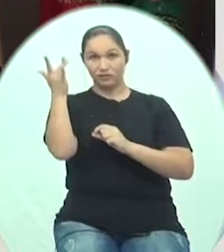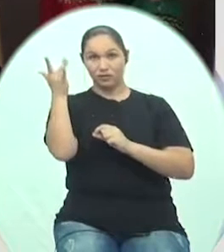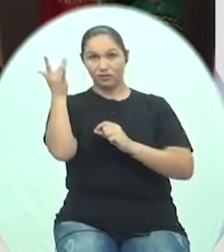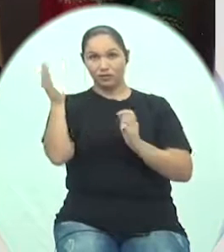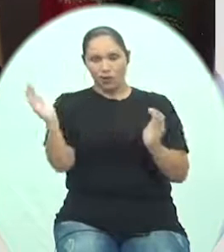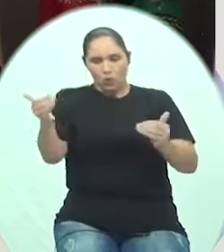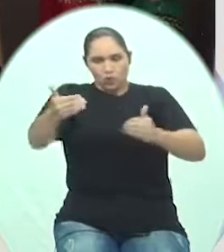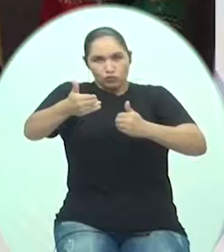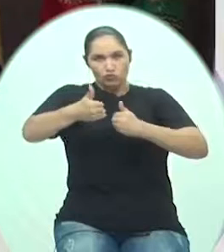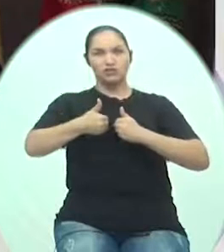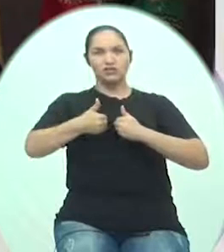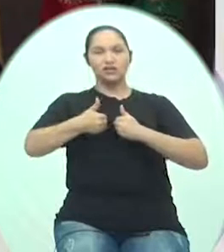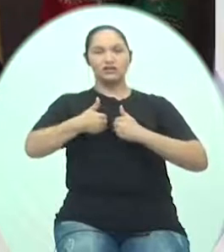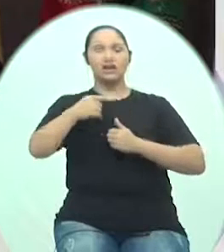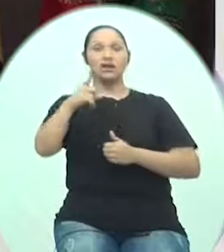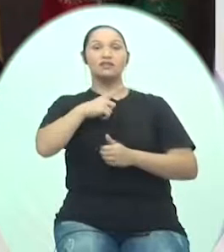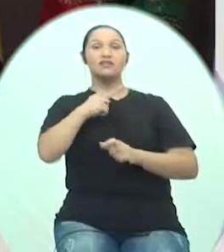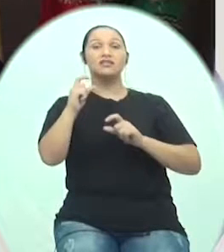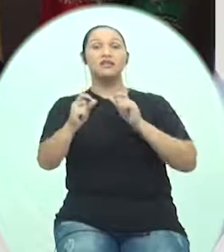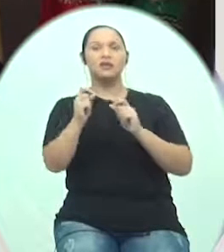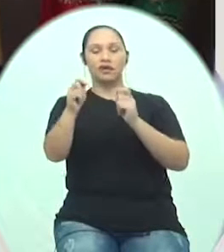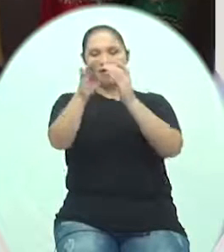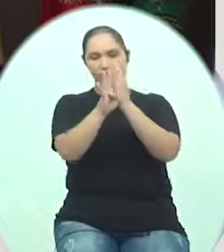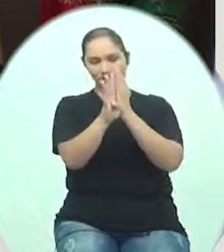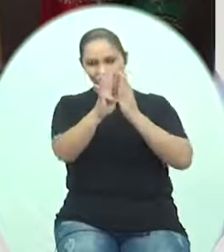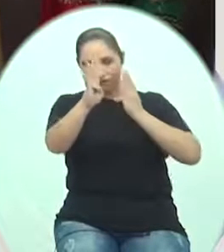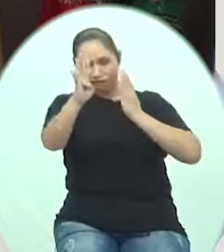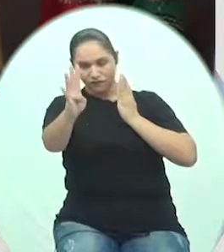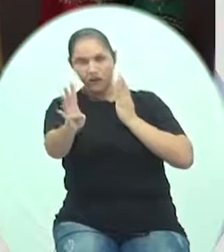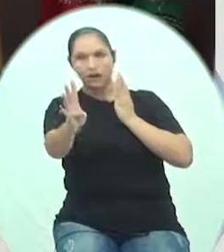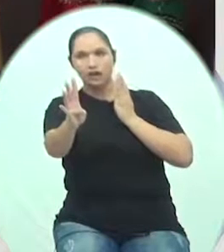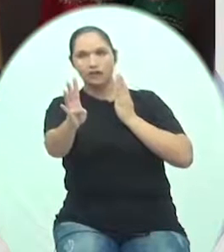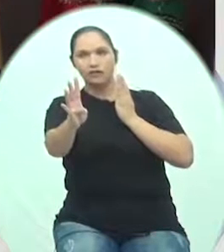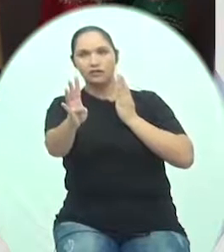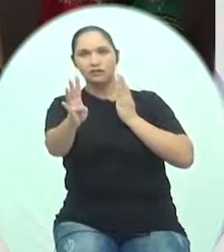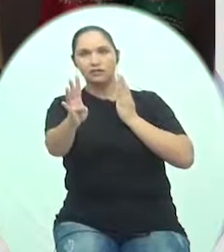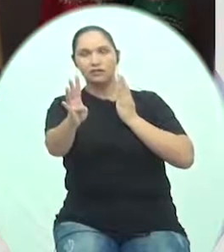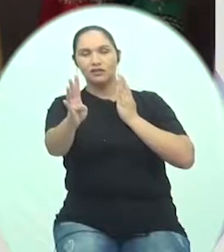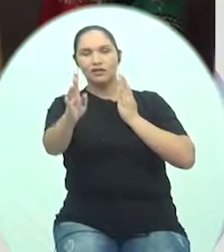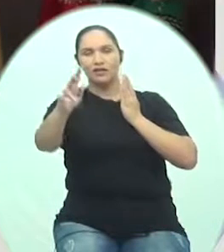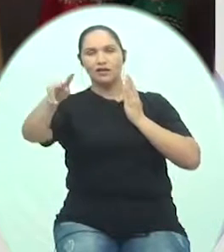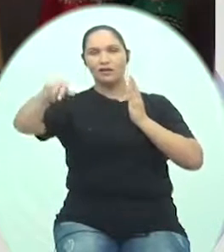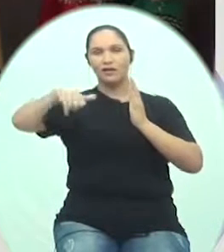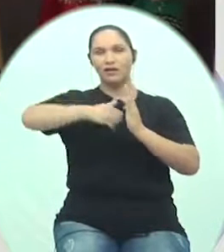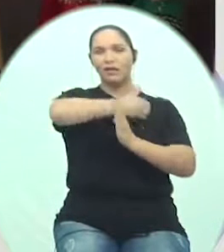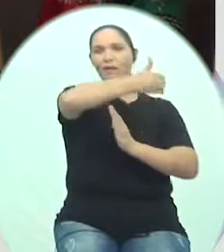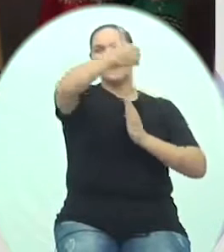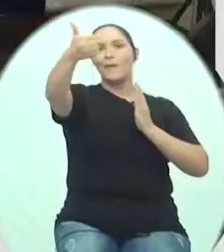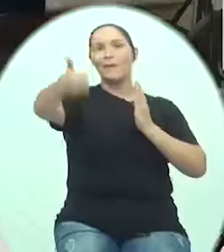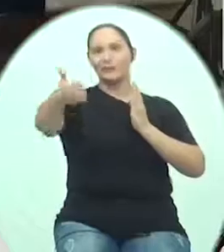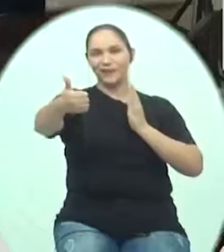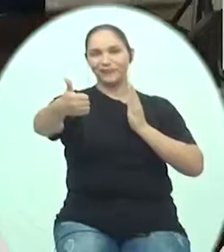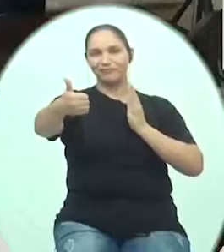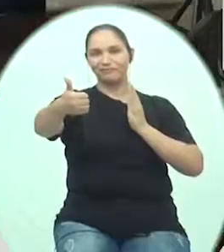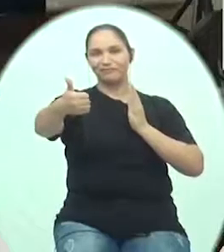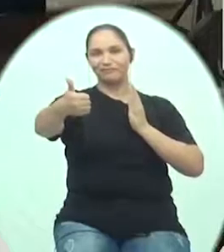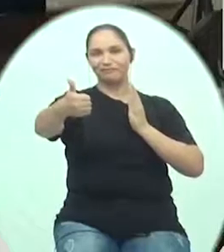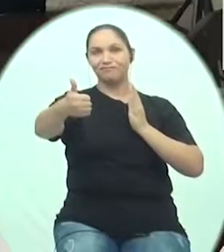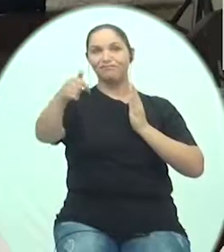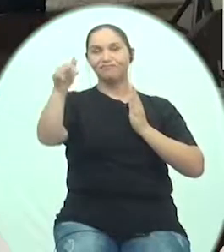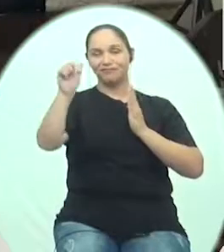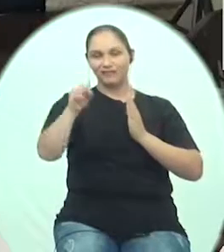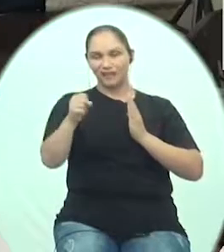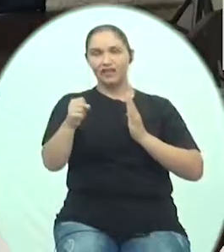direito a ter a preferência no mercado nos bancos e também essa carteirinha está sendo disponibilizada então através